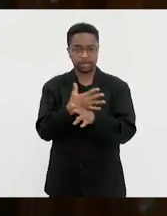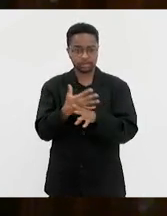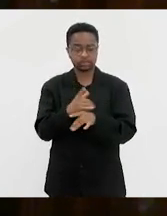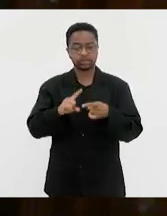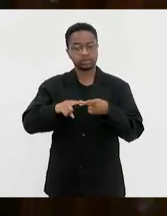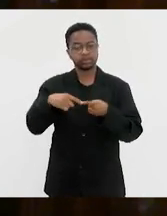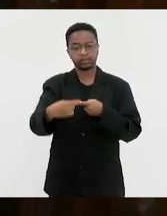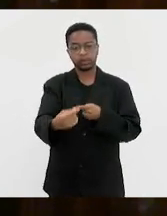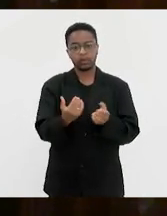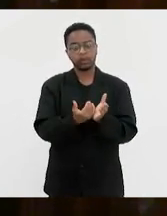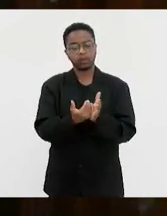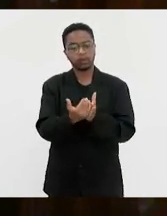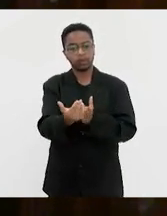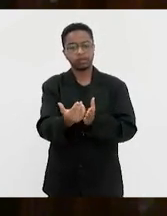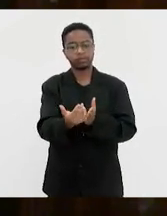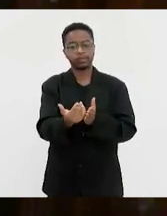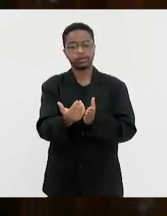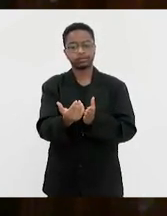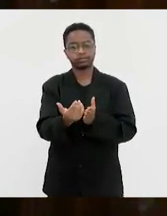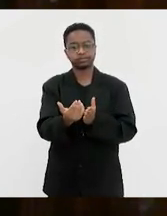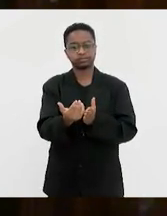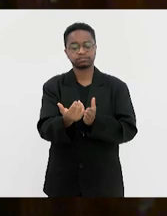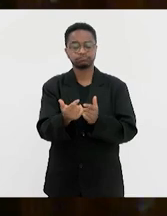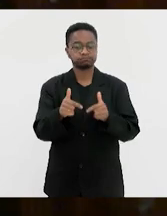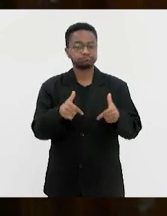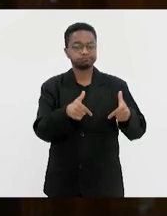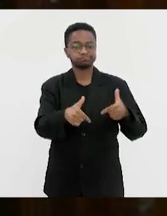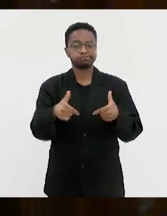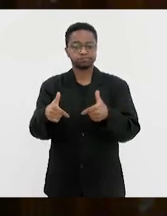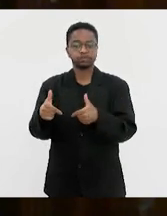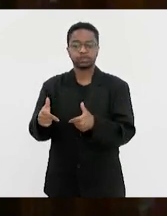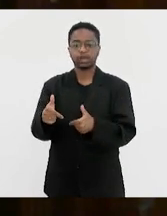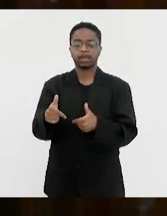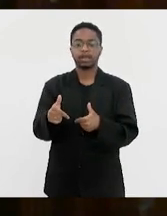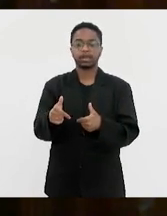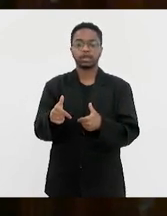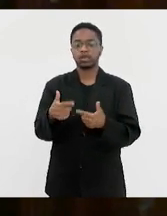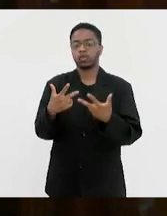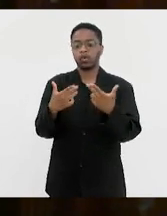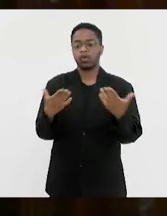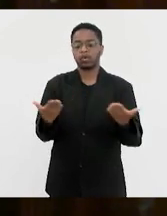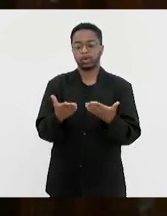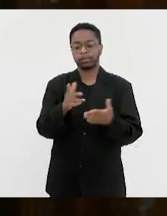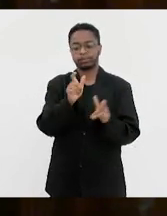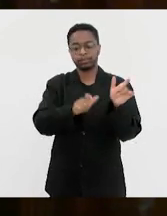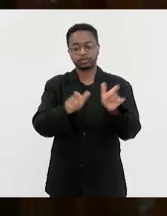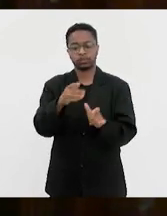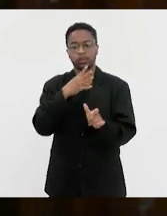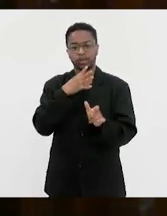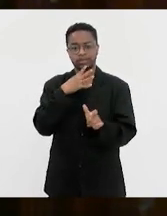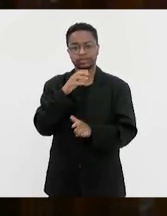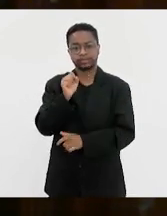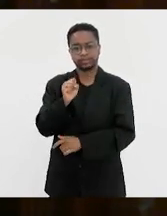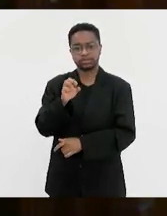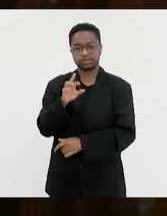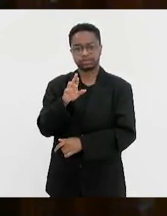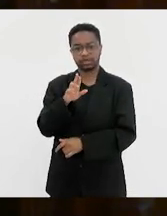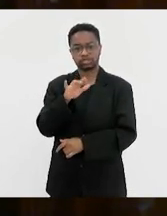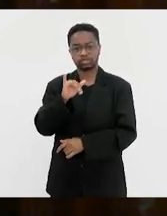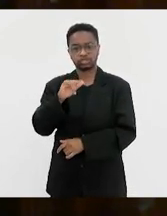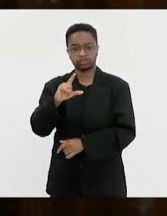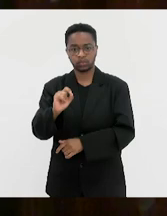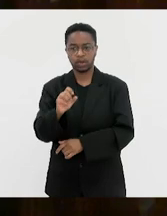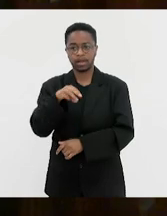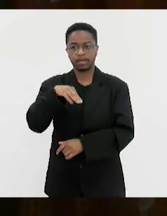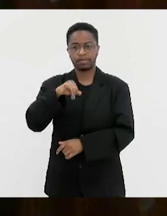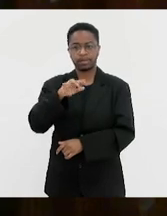a ser o Sérgio Miranda que todos conhecem, né? E o Sérgio Miranda que todos conhecem é isso aí, é aquele cara que é amigo dos